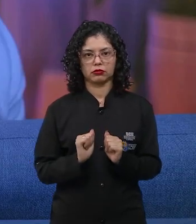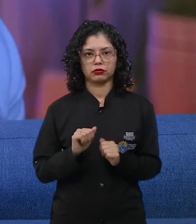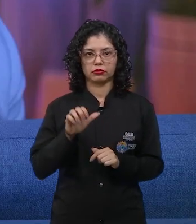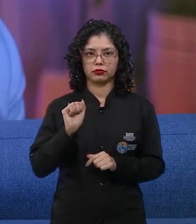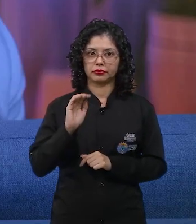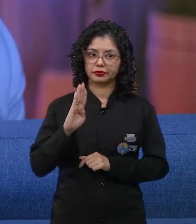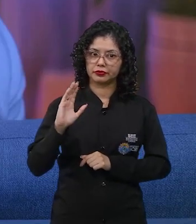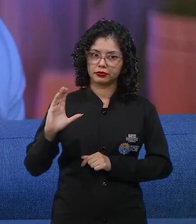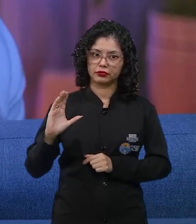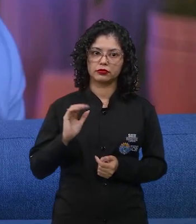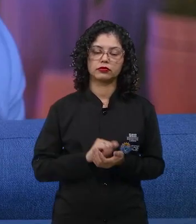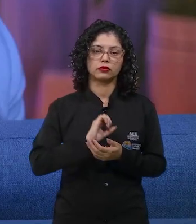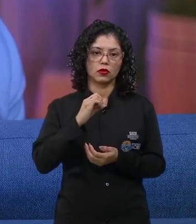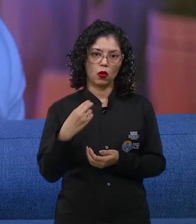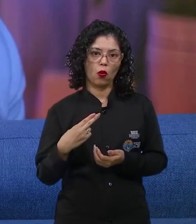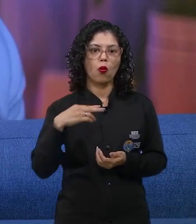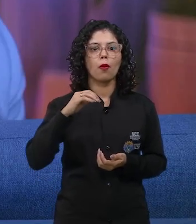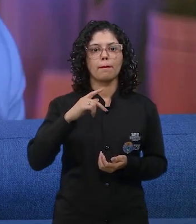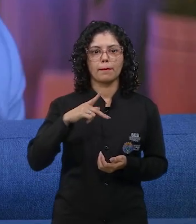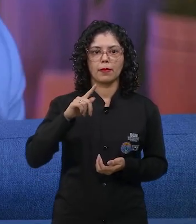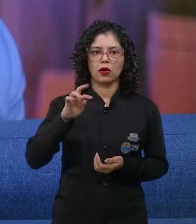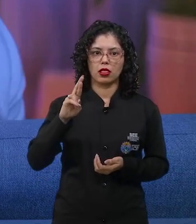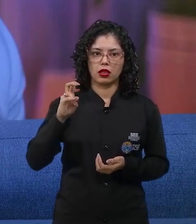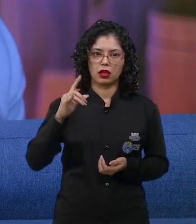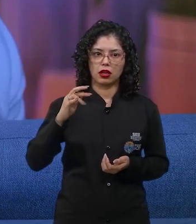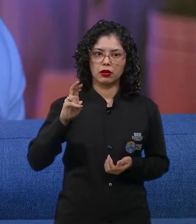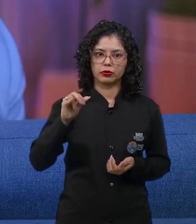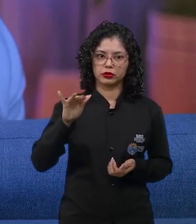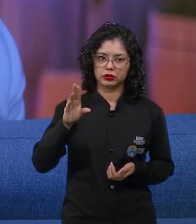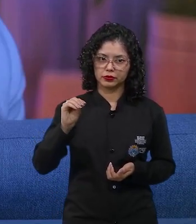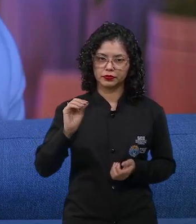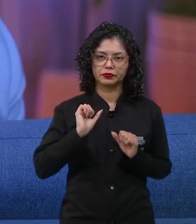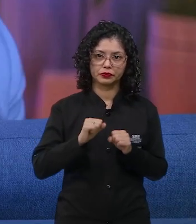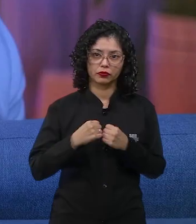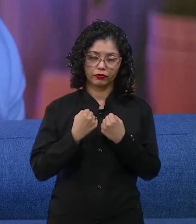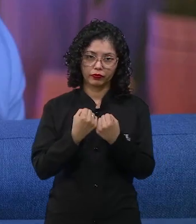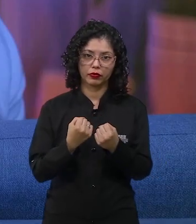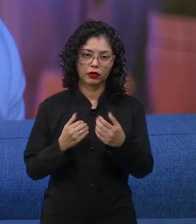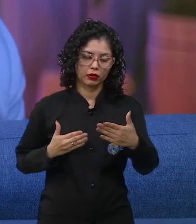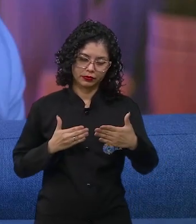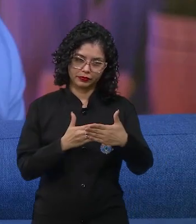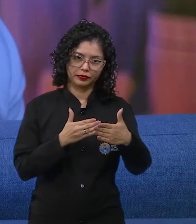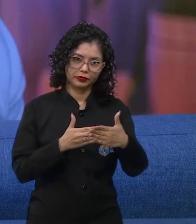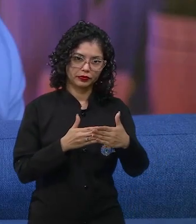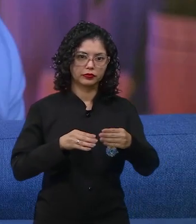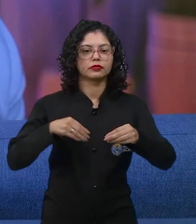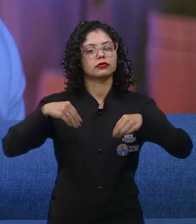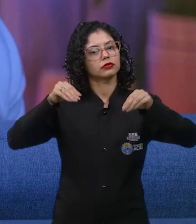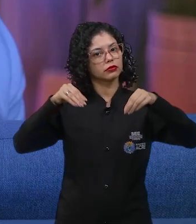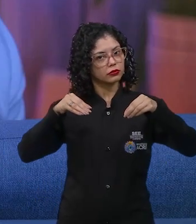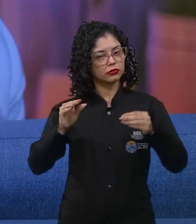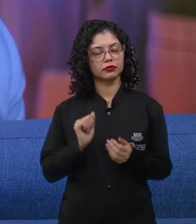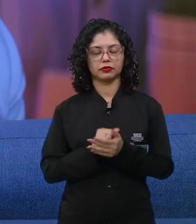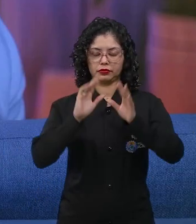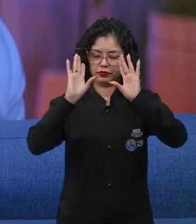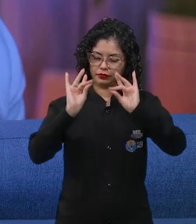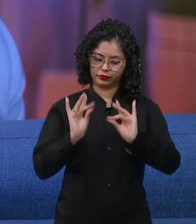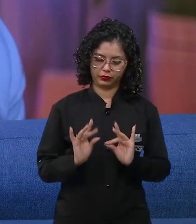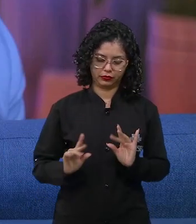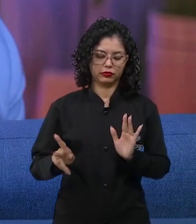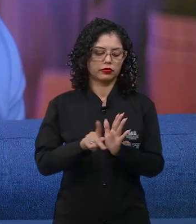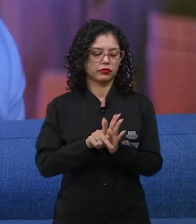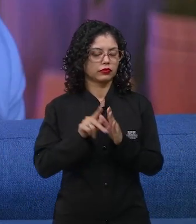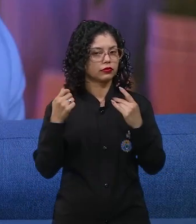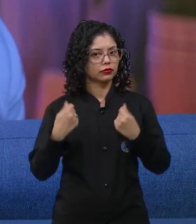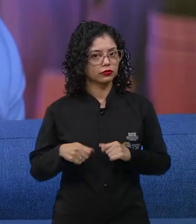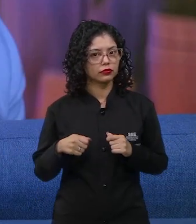ABS ou policarbonato, né, que vai dar ali a questão da resistência, né, o impacto, a leveza, a moldagem, né,